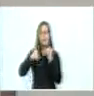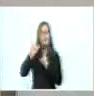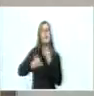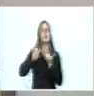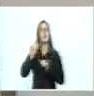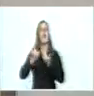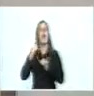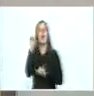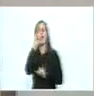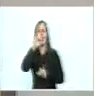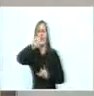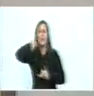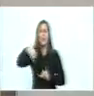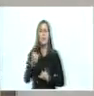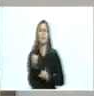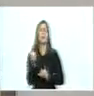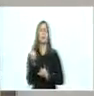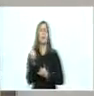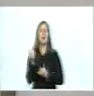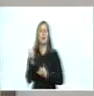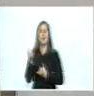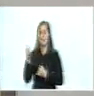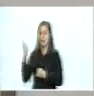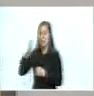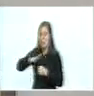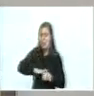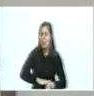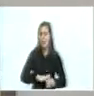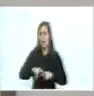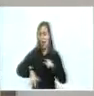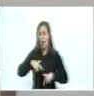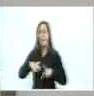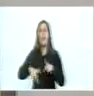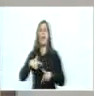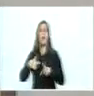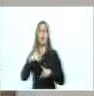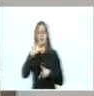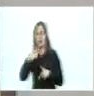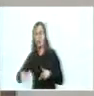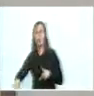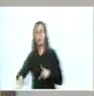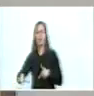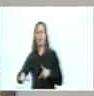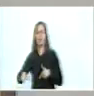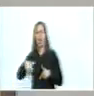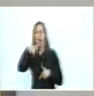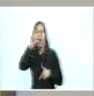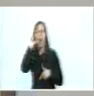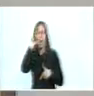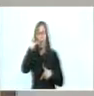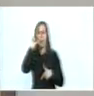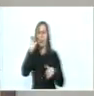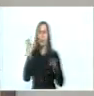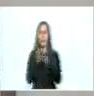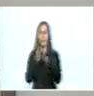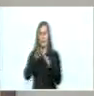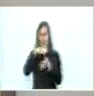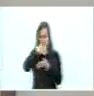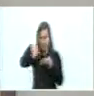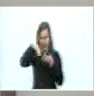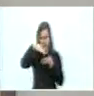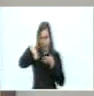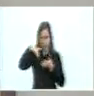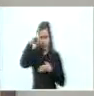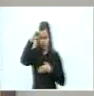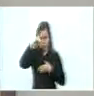uma oportunidade de exploração do trabalho. Nessa reunião de ontem, nós contamos aqui com a presença do secretário estadual de Direitos